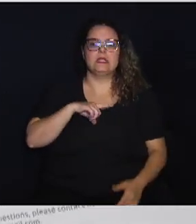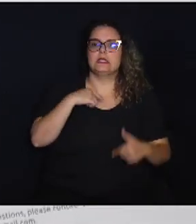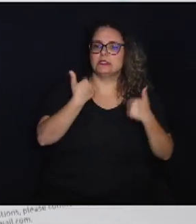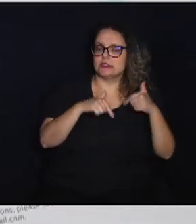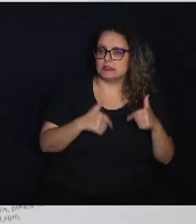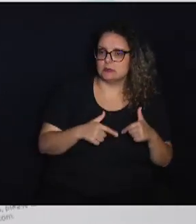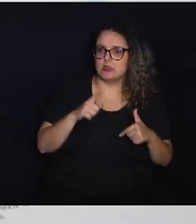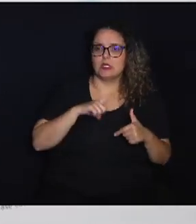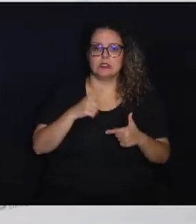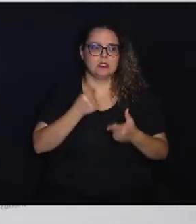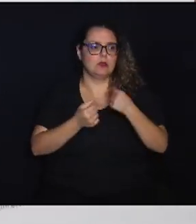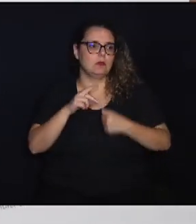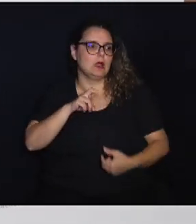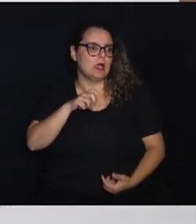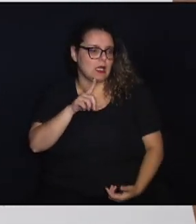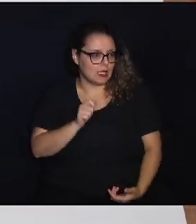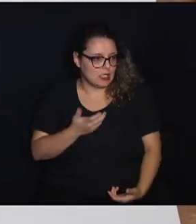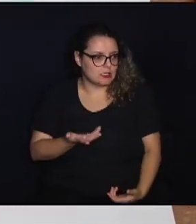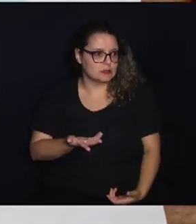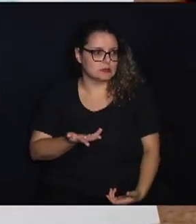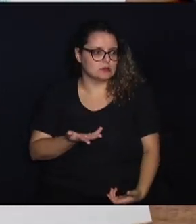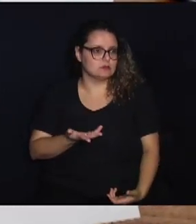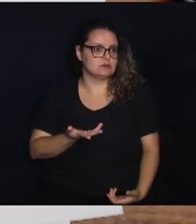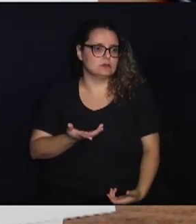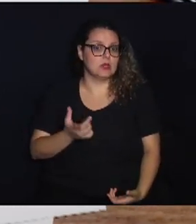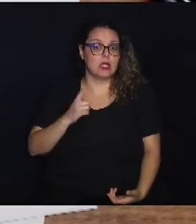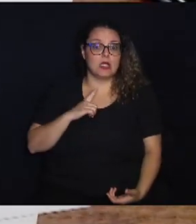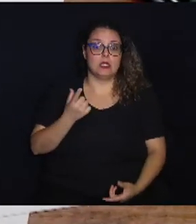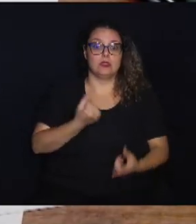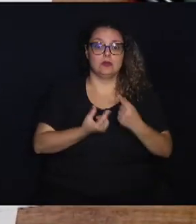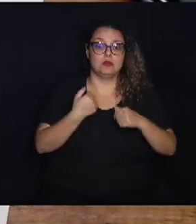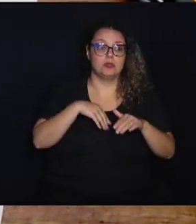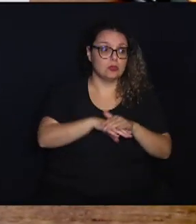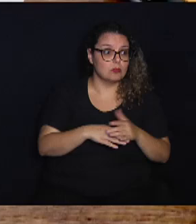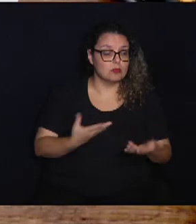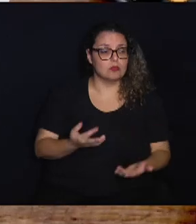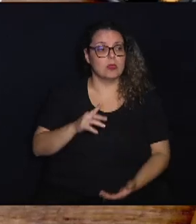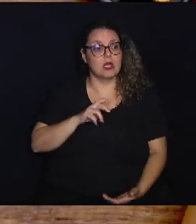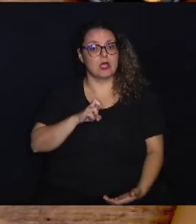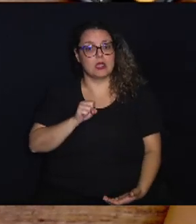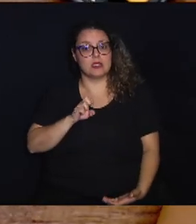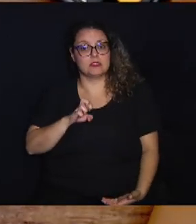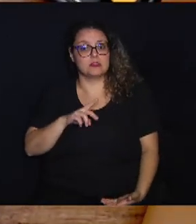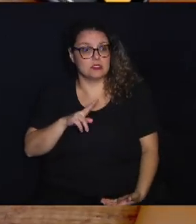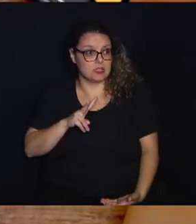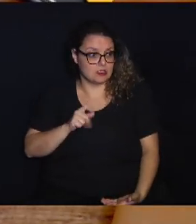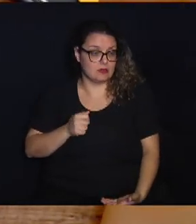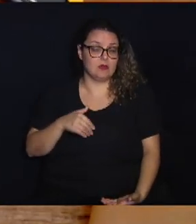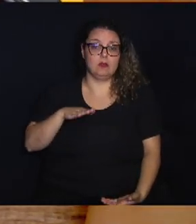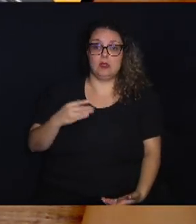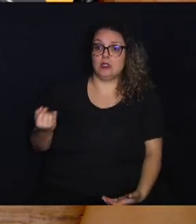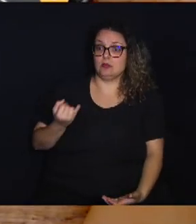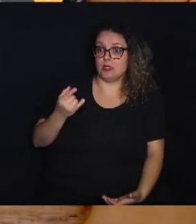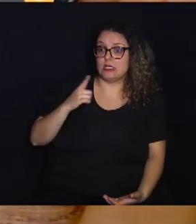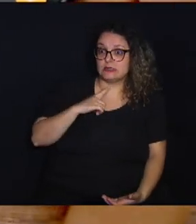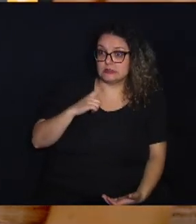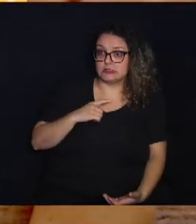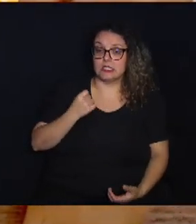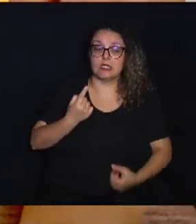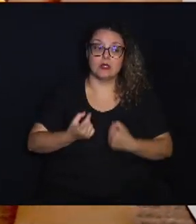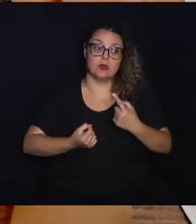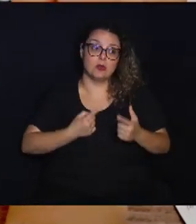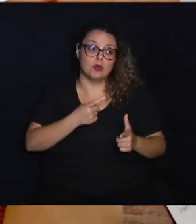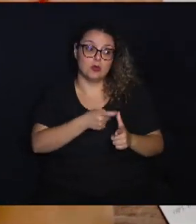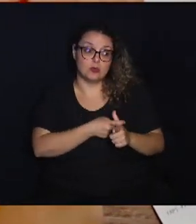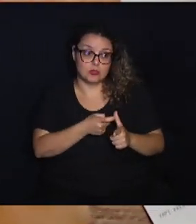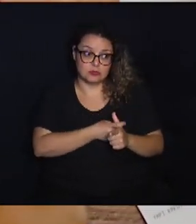uma renda, você tem um dinheiro guardado, uma reserva, o mais importante, você tem alguma dívida, a